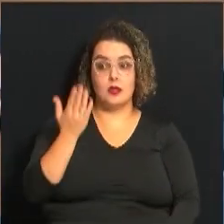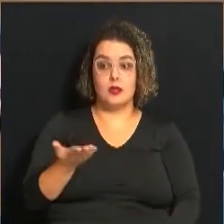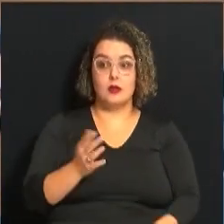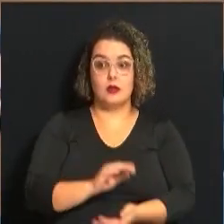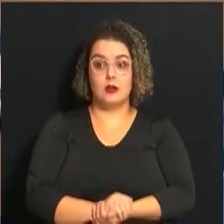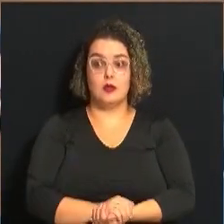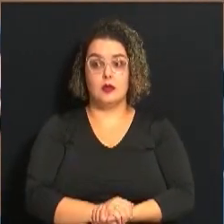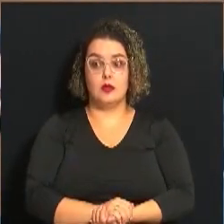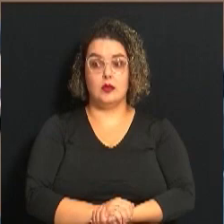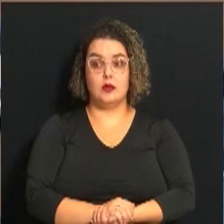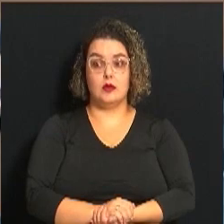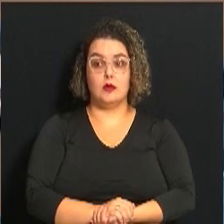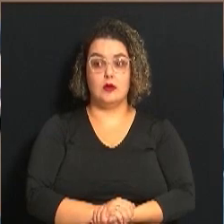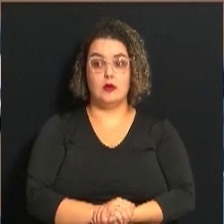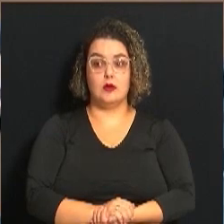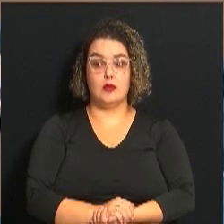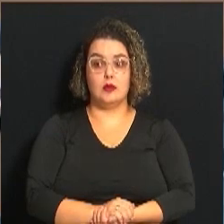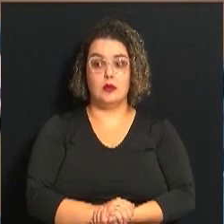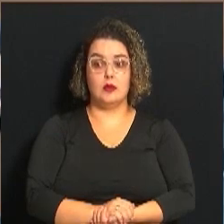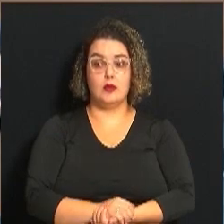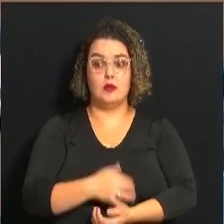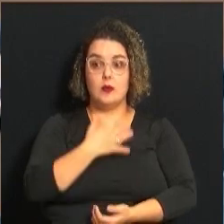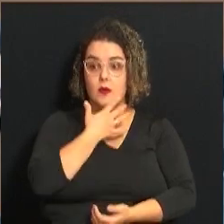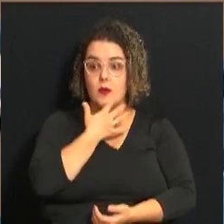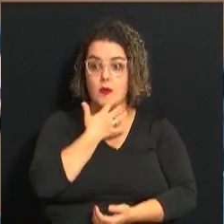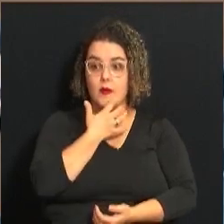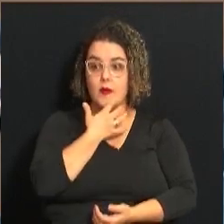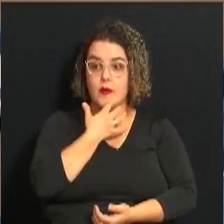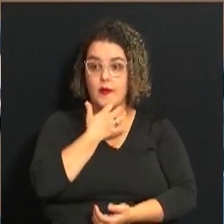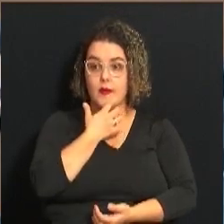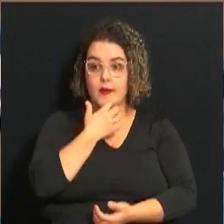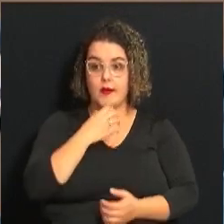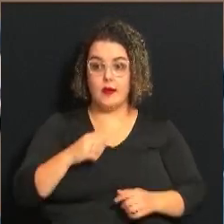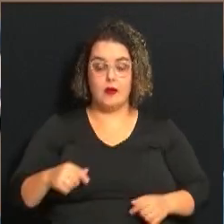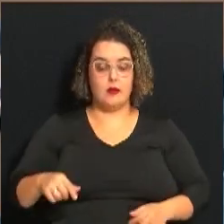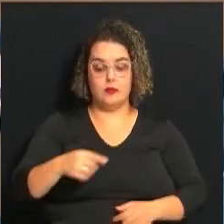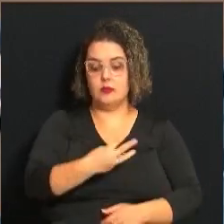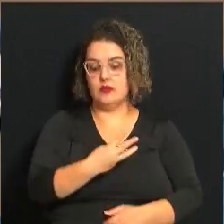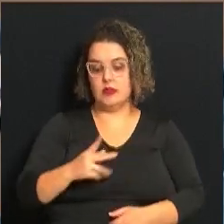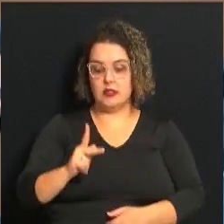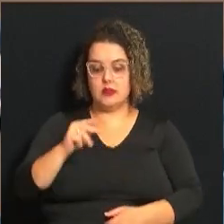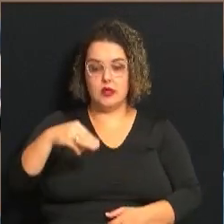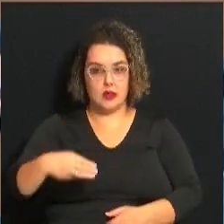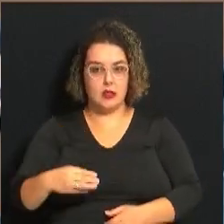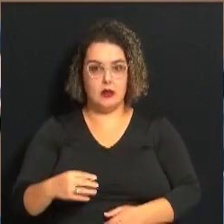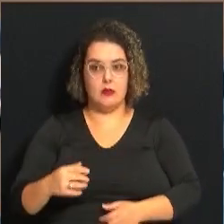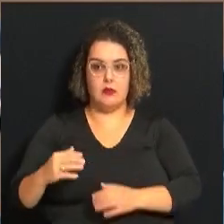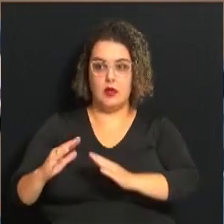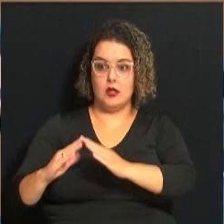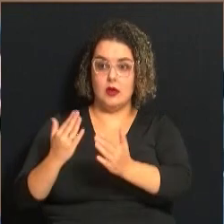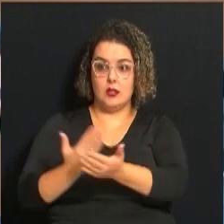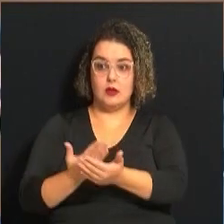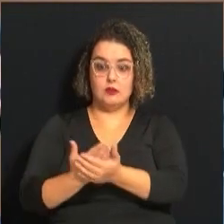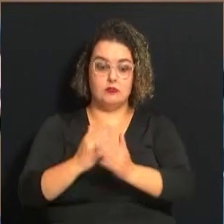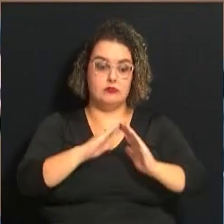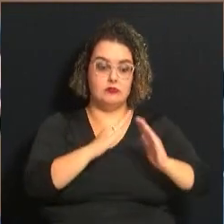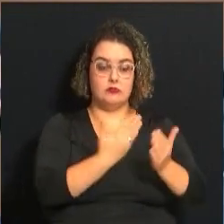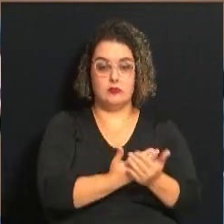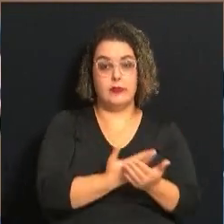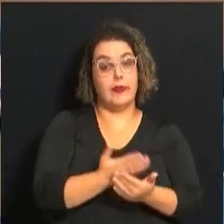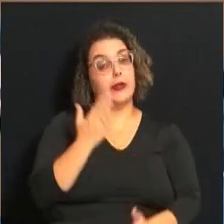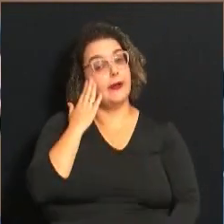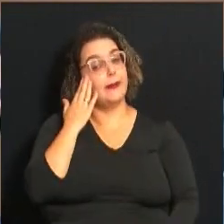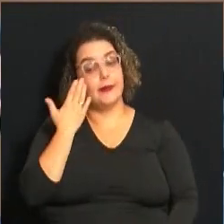o perfeito seria o quê? Numa circunscrição de 3 quilômetros, você ter a escola do seu filho. A gente sabe que não funciona dessa